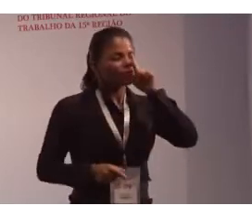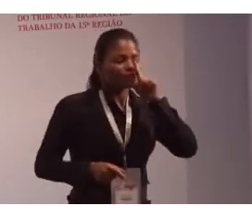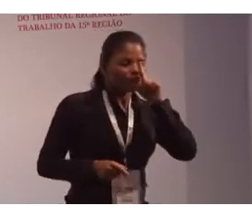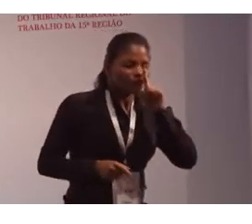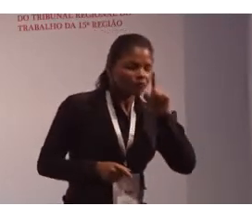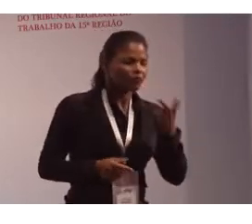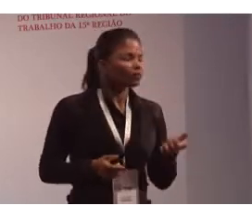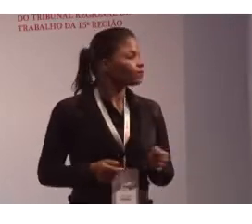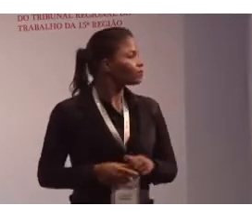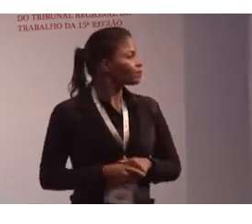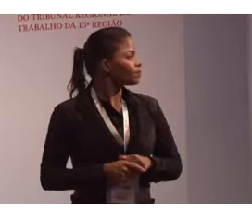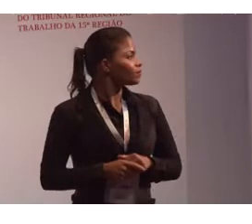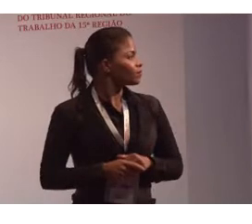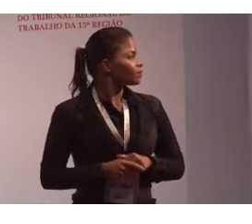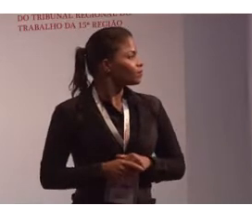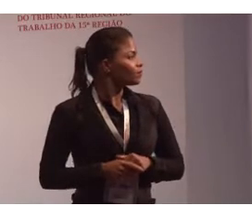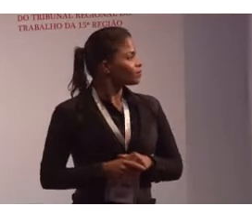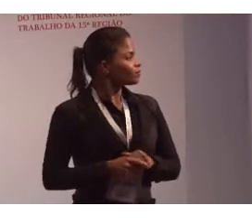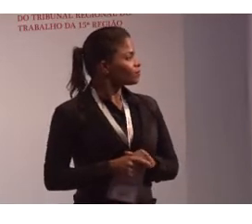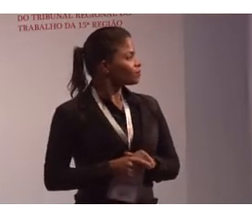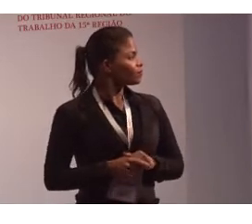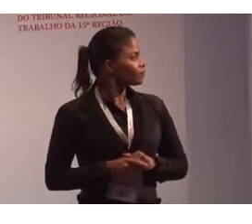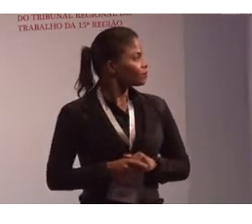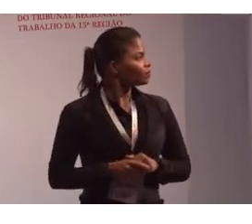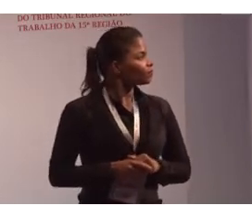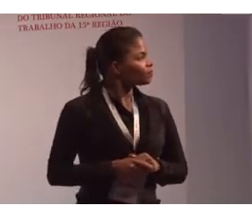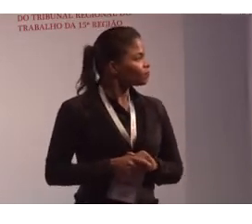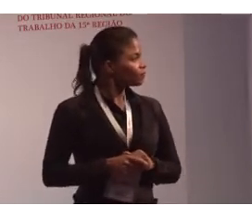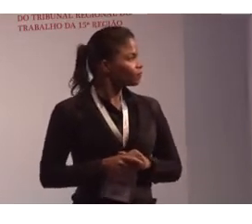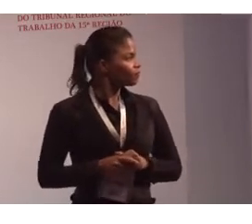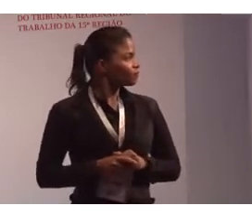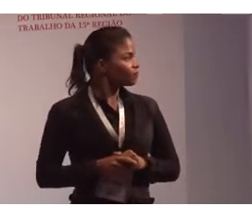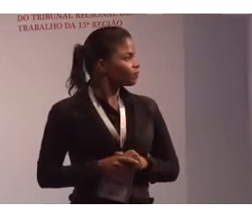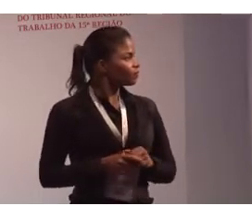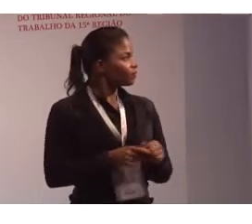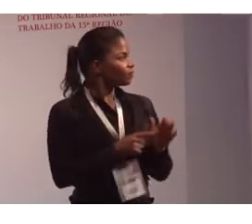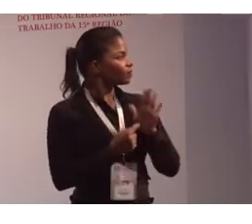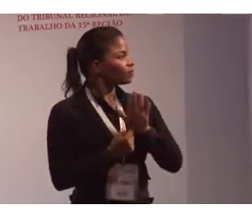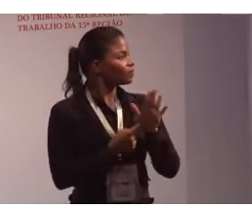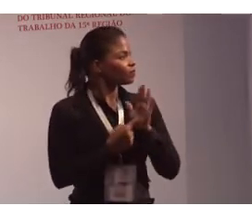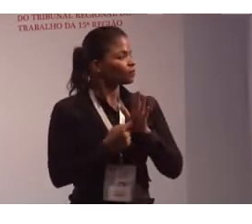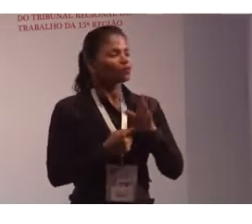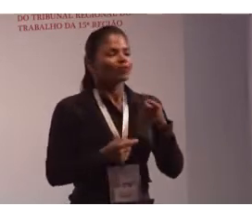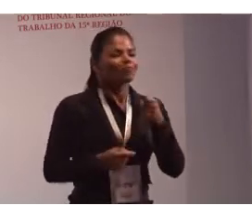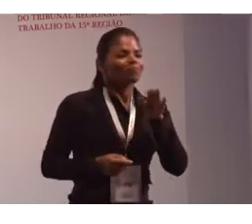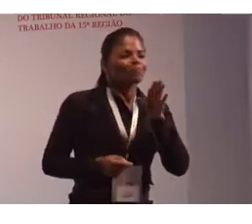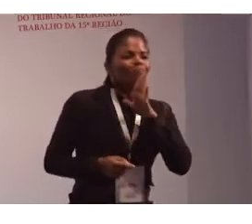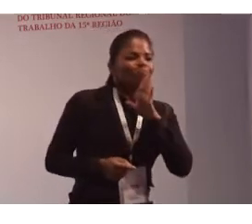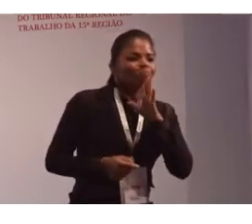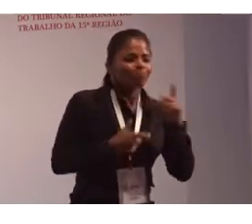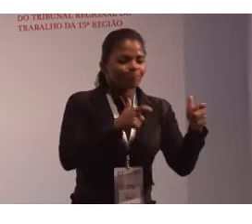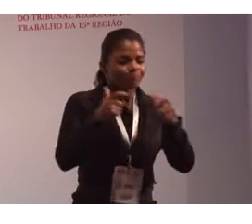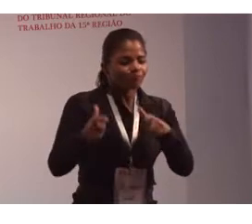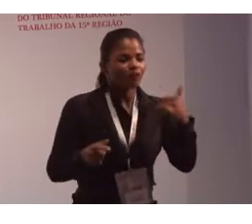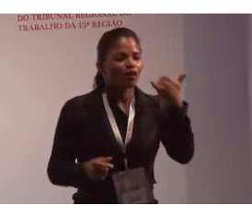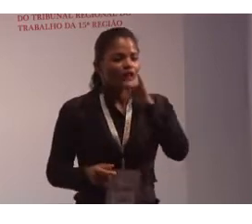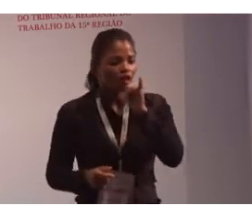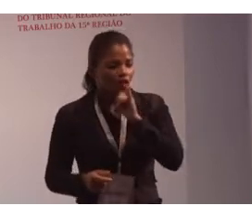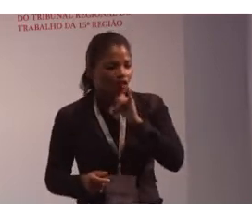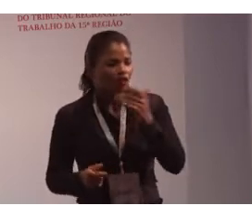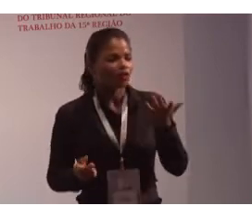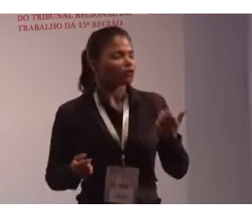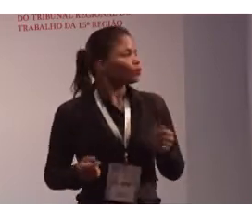mais danosos. E exposições que a gente também não conhece, como os campos